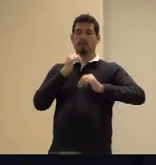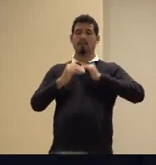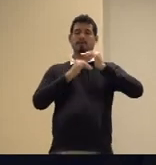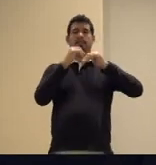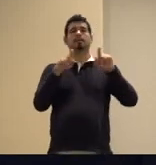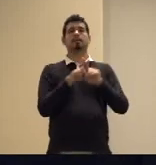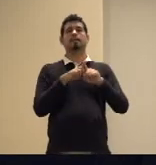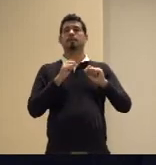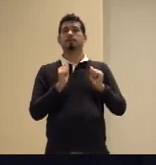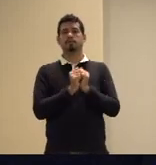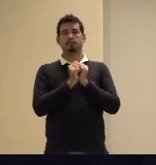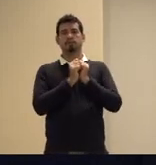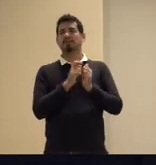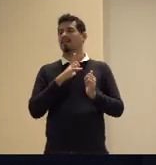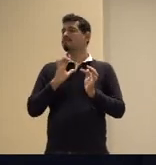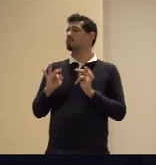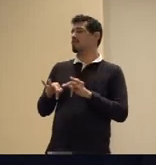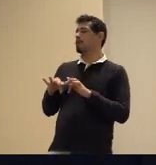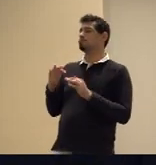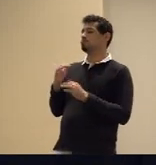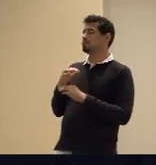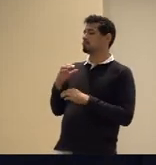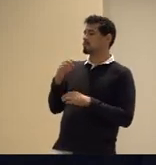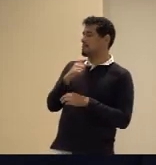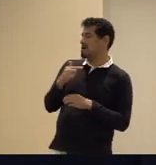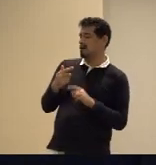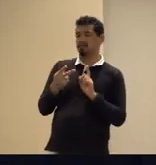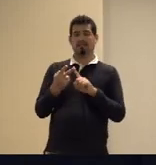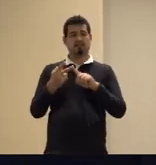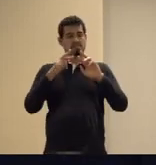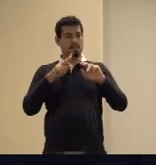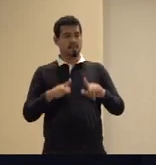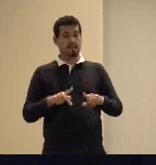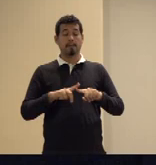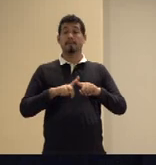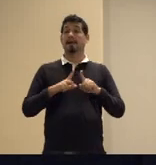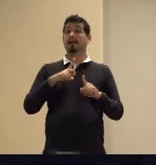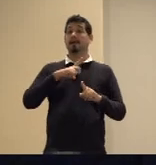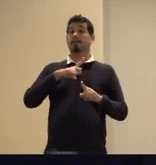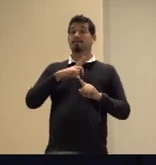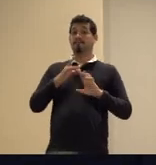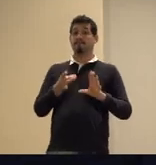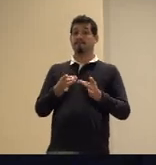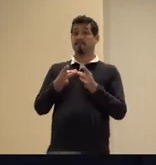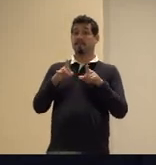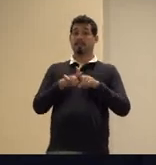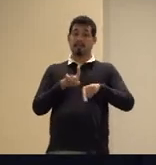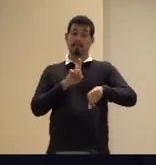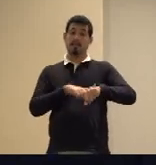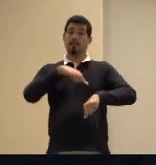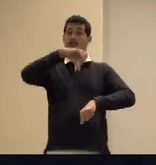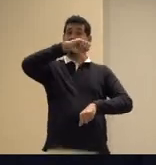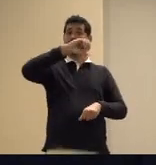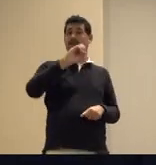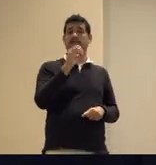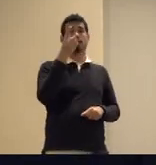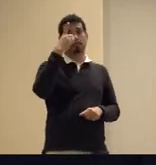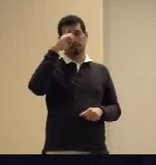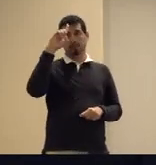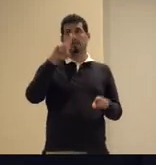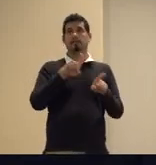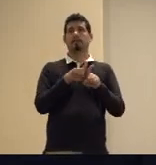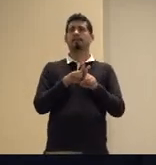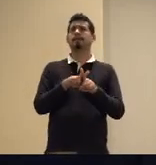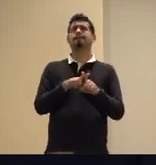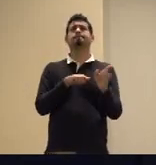tem final de semana, tem outros critérios de contagem. A fixação do prazo de 90 dias para a busca por